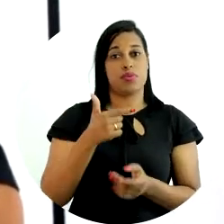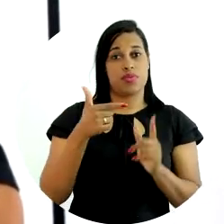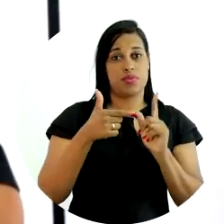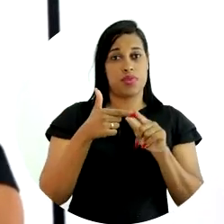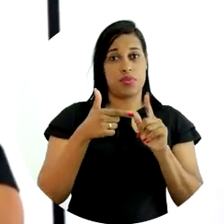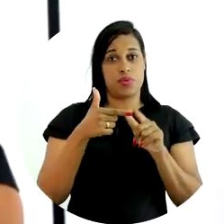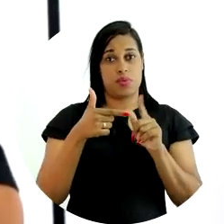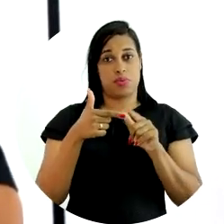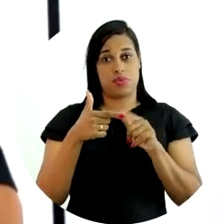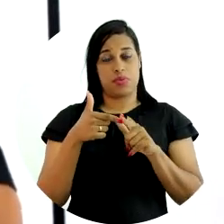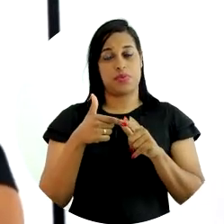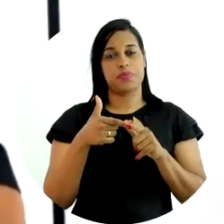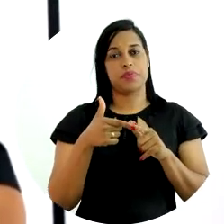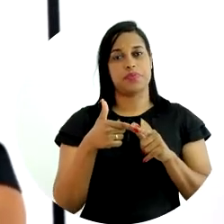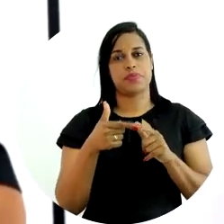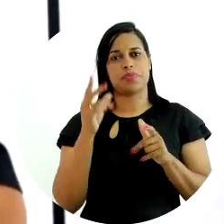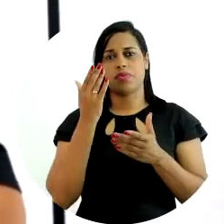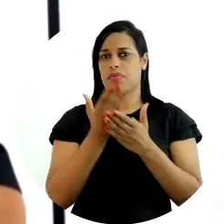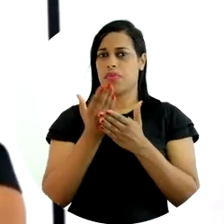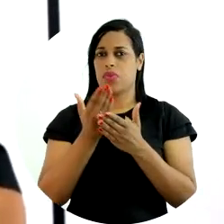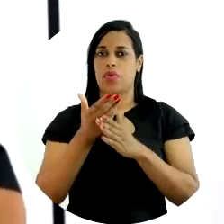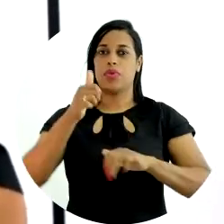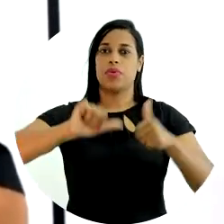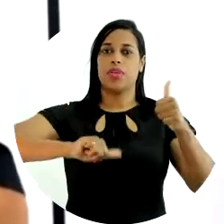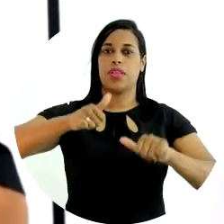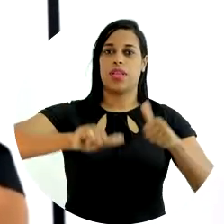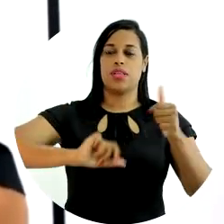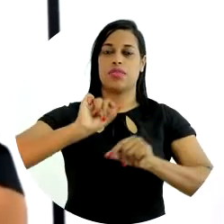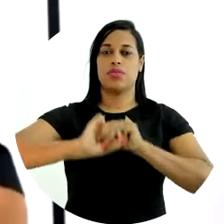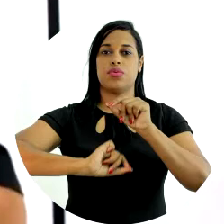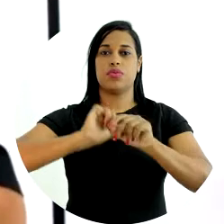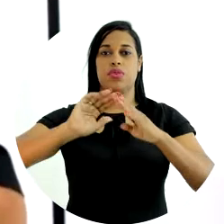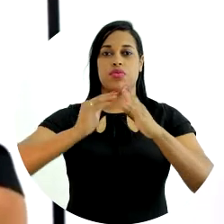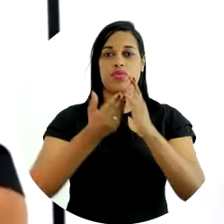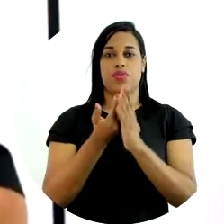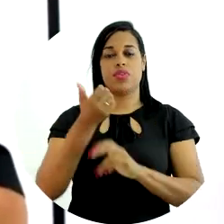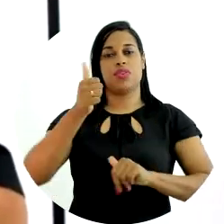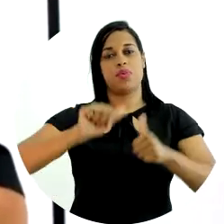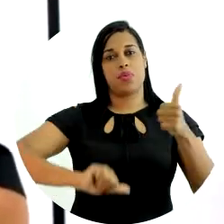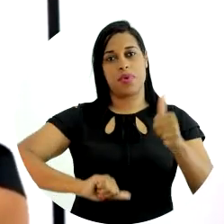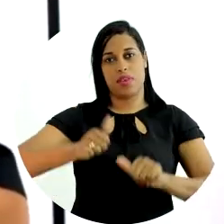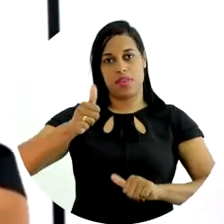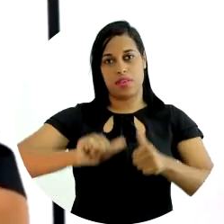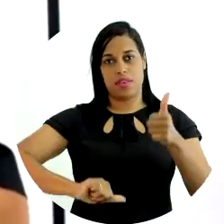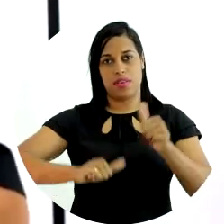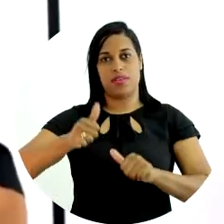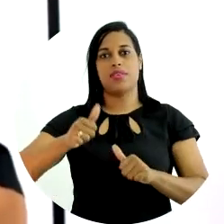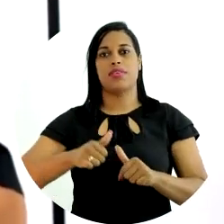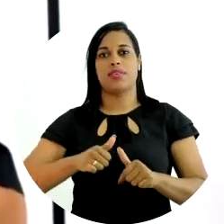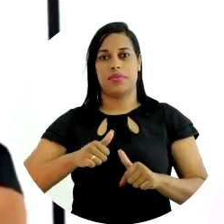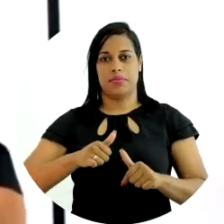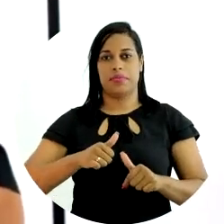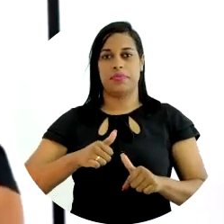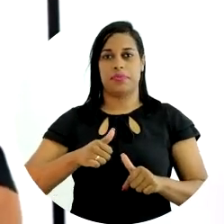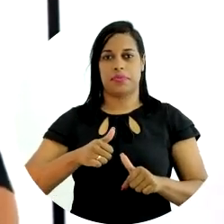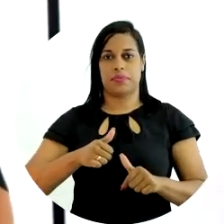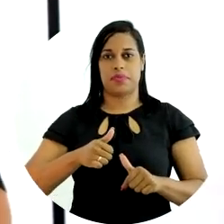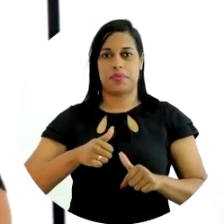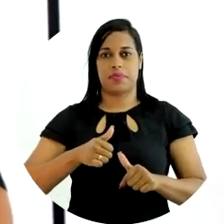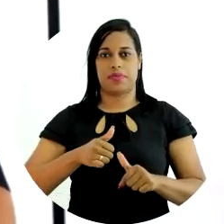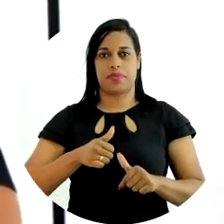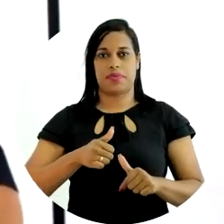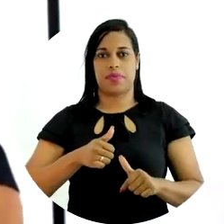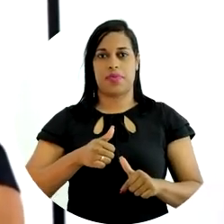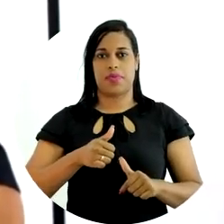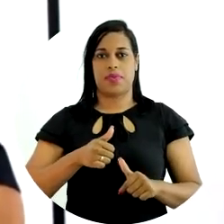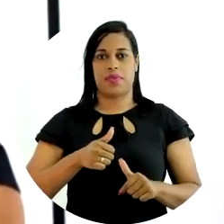No segundo capítulo, nós vamos fazer um estudo e uma análise do que seria uma escola de qualidade, que é justamente onde